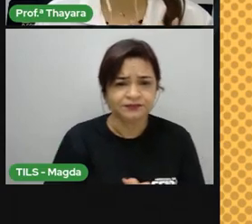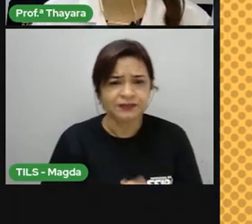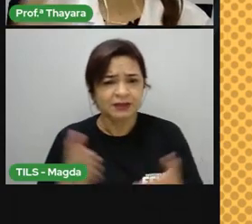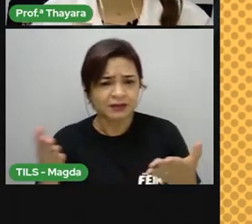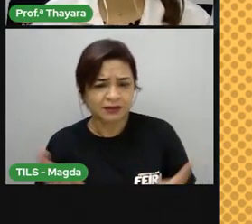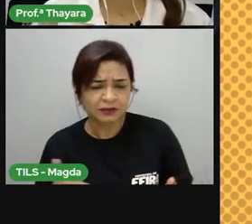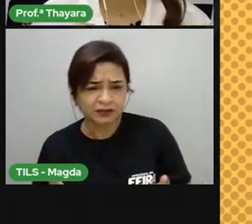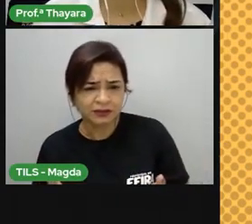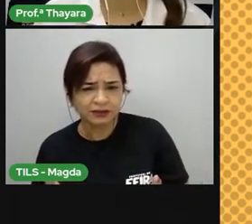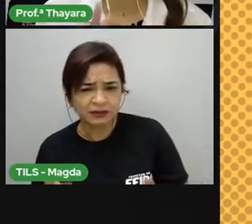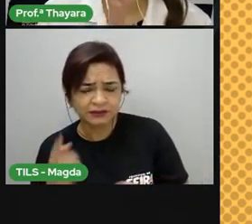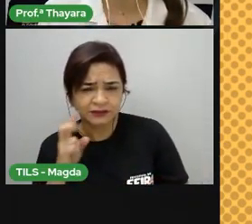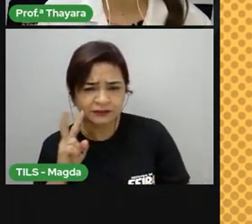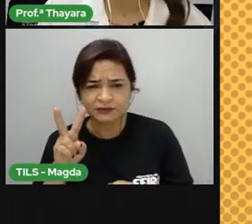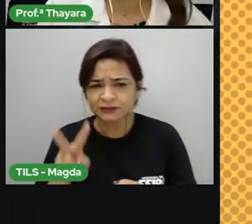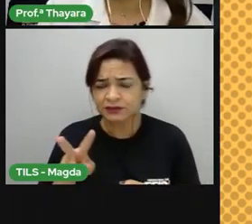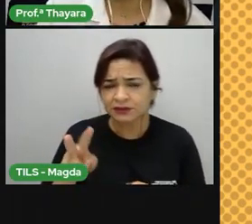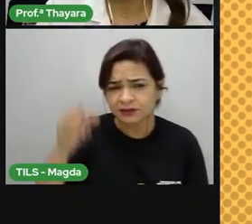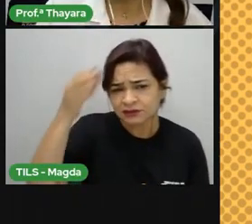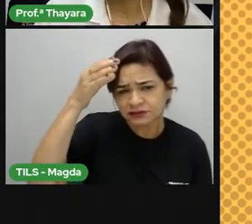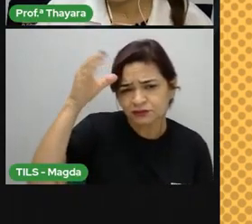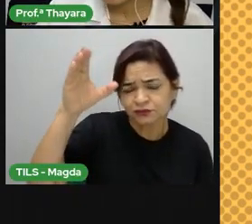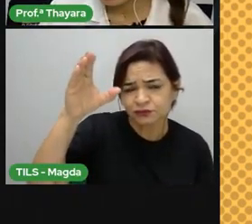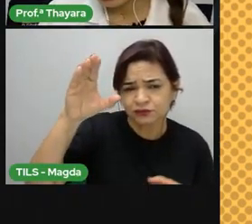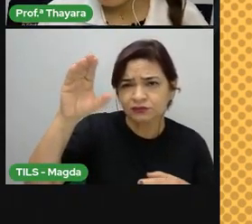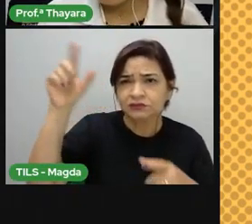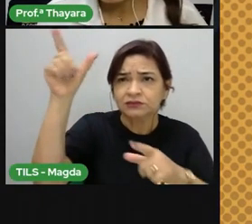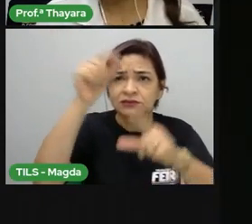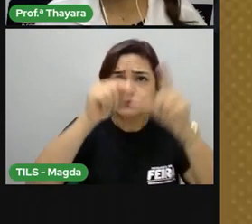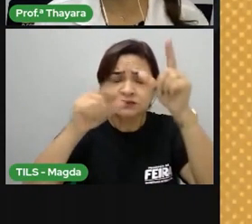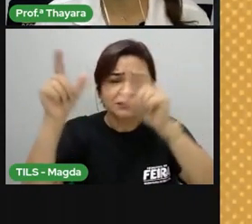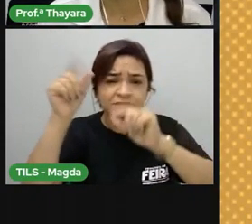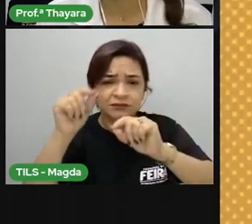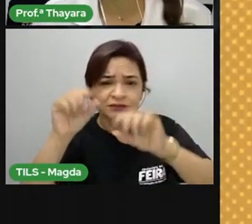Agora, vamos trazer essa cultura para a astronomia.